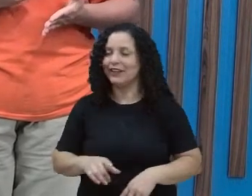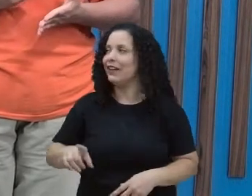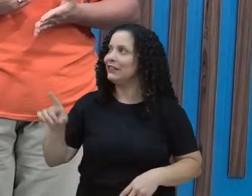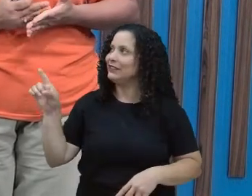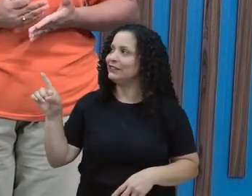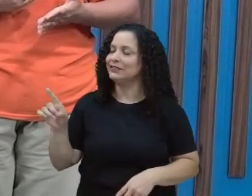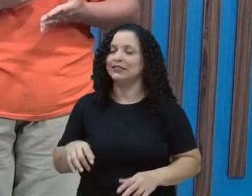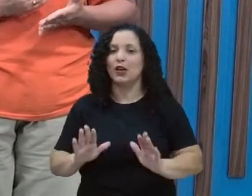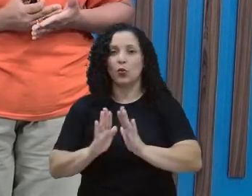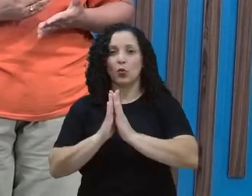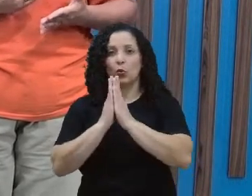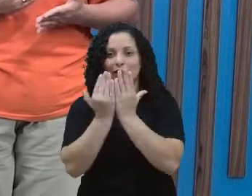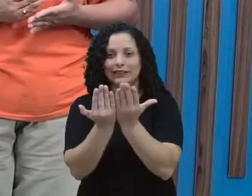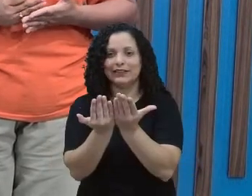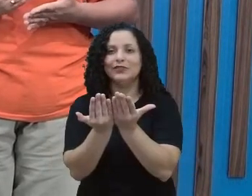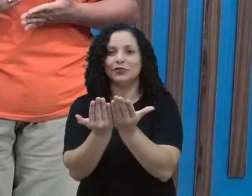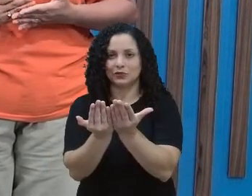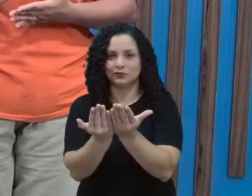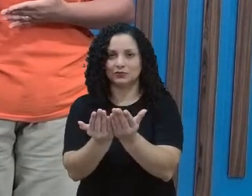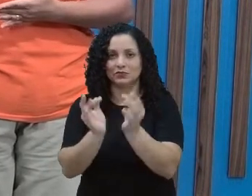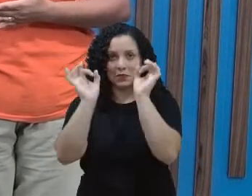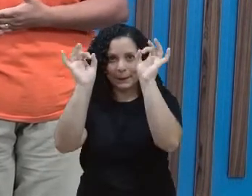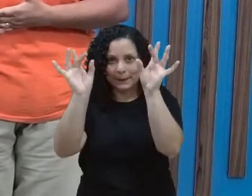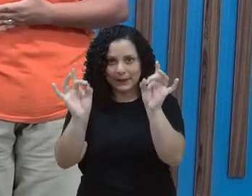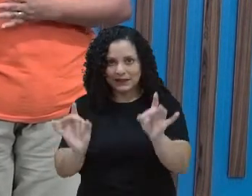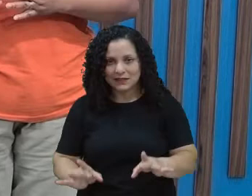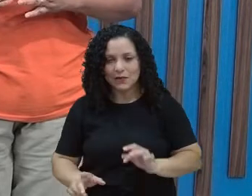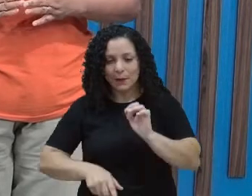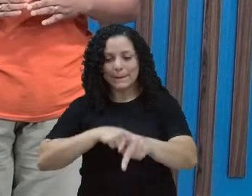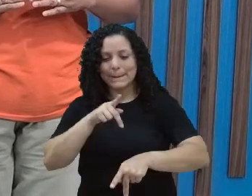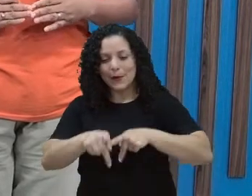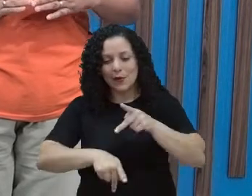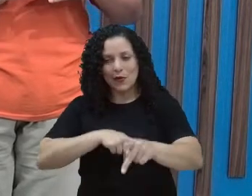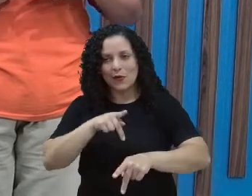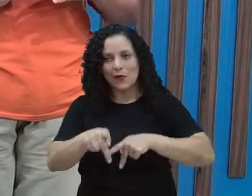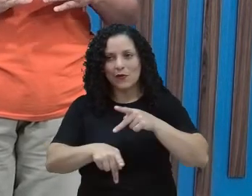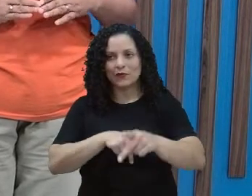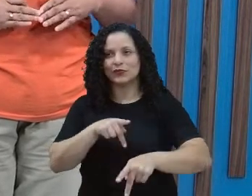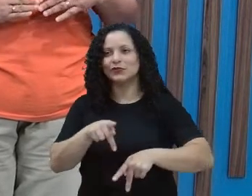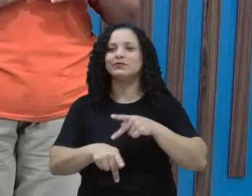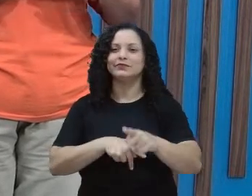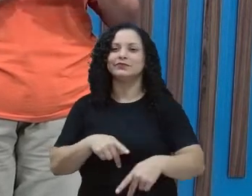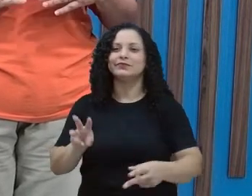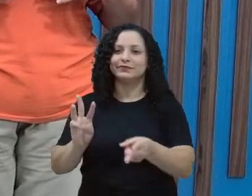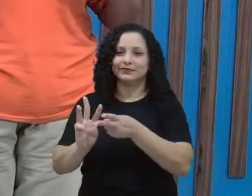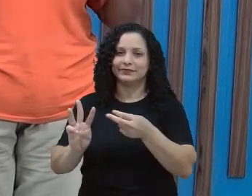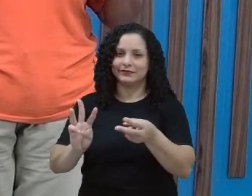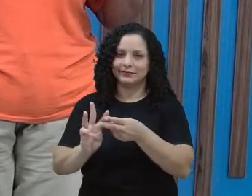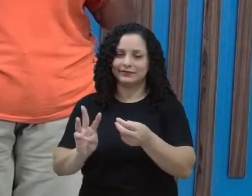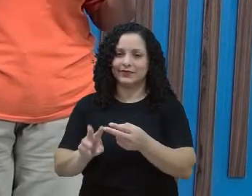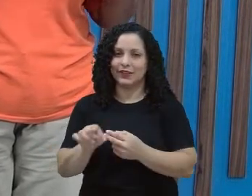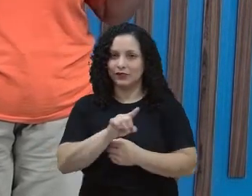livro sagrado do povo Sateré Maué. E aí lá vocês vão encontrar a lenda